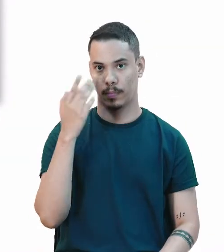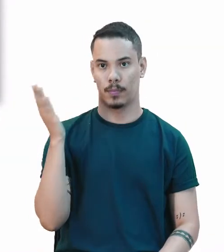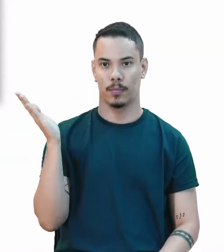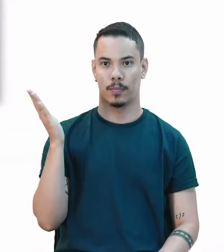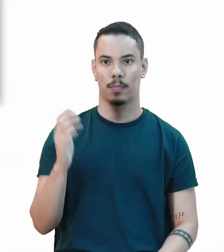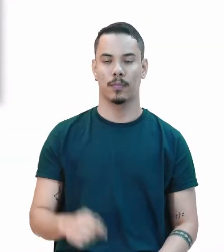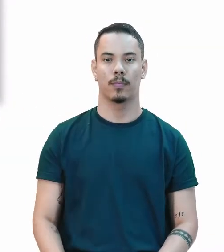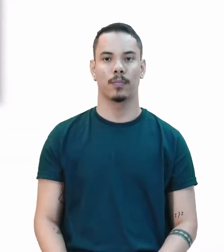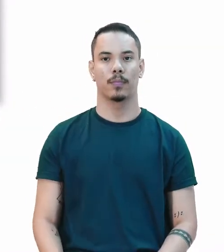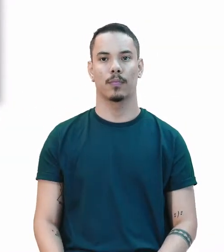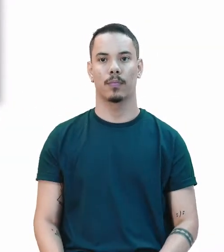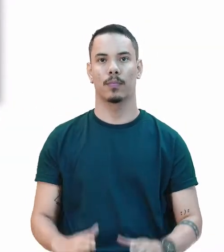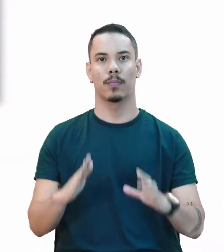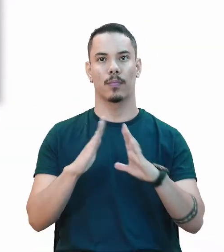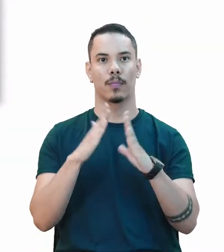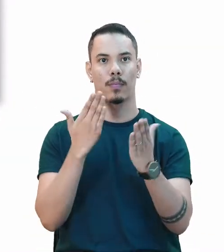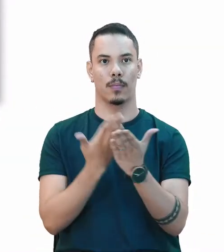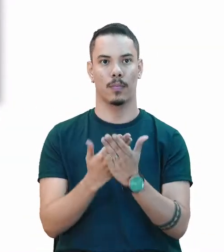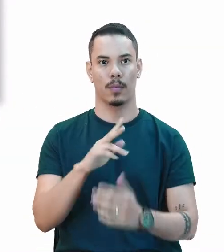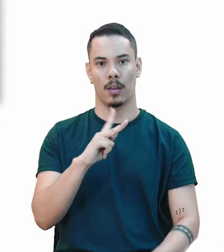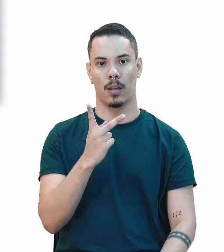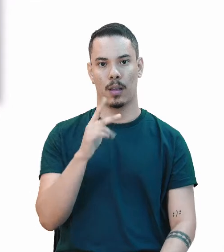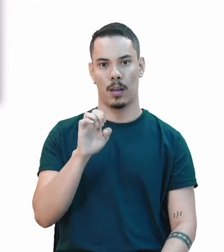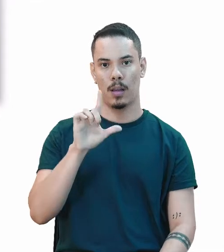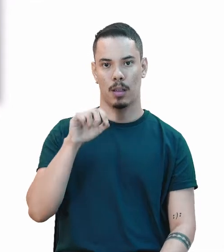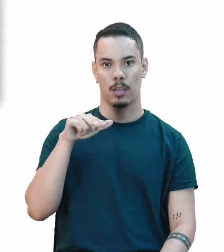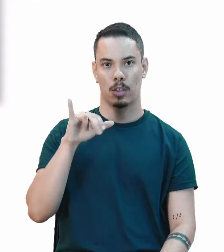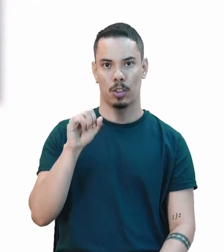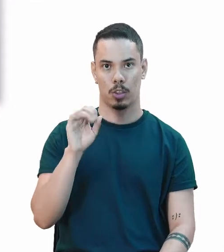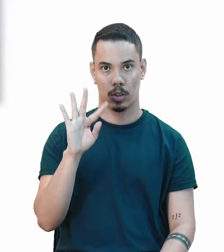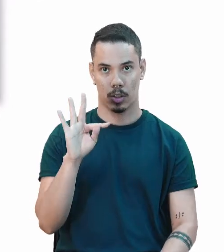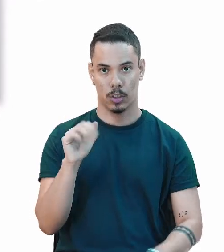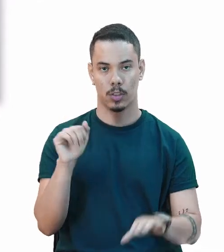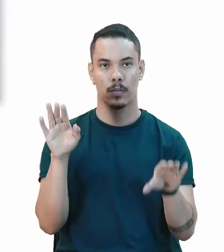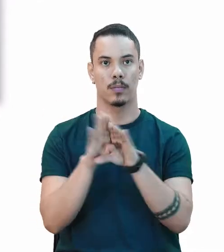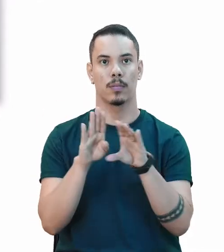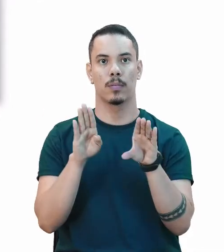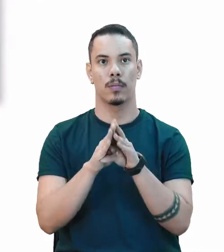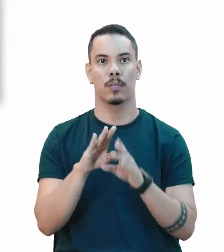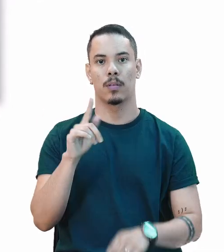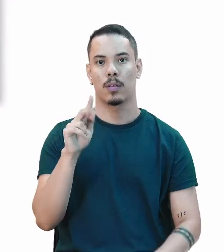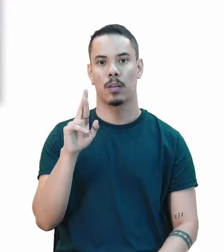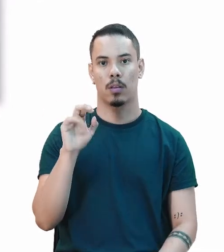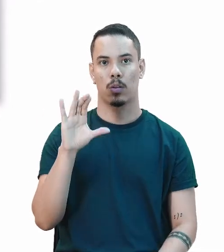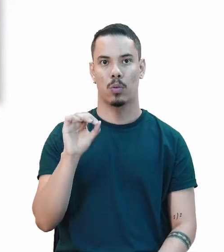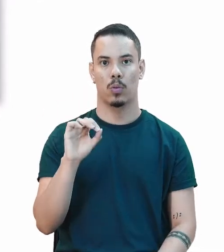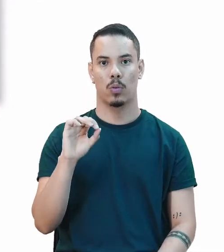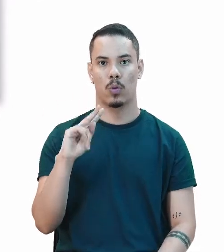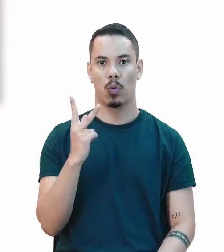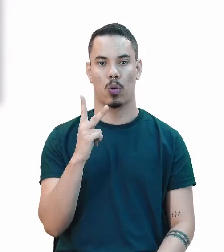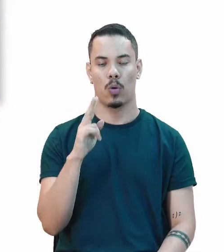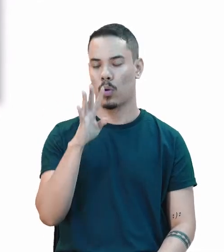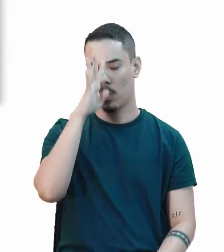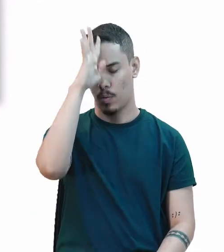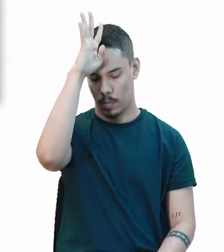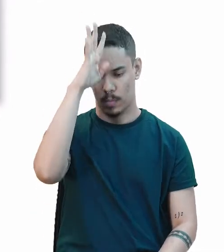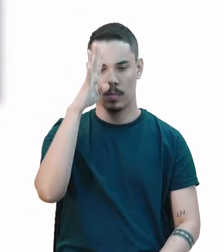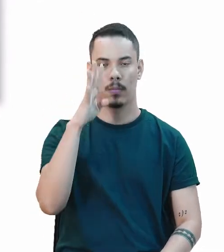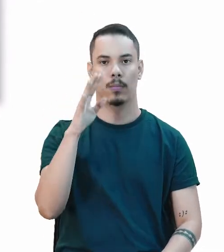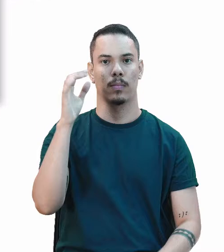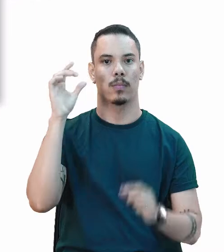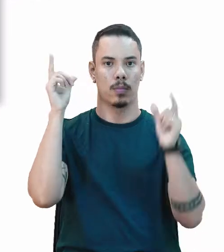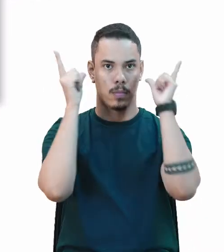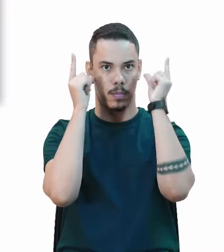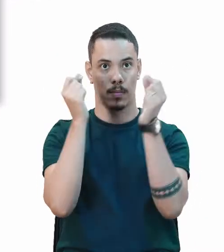As escolas helenísticas e as escolas greco-romanas, parte 2. Então, no primeiro momento, a